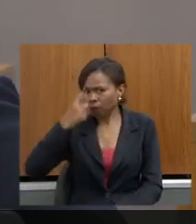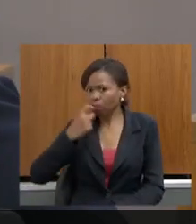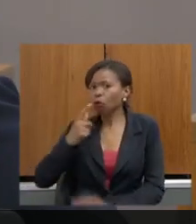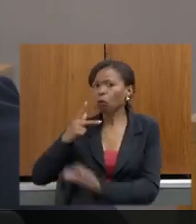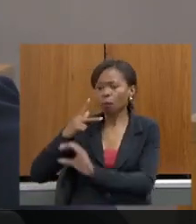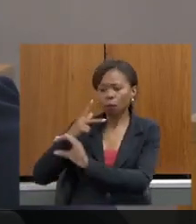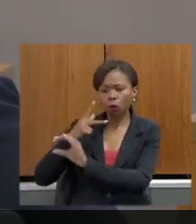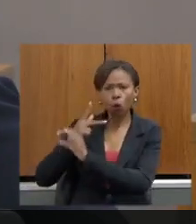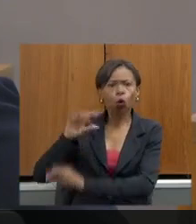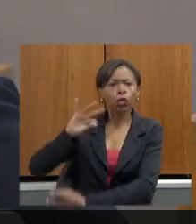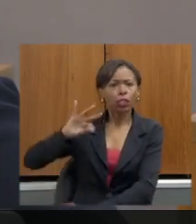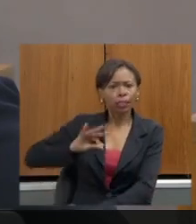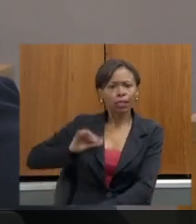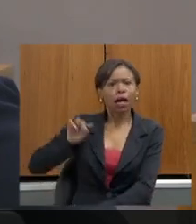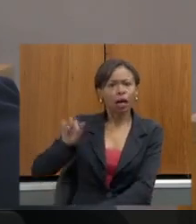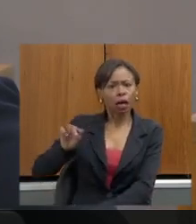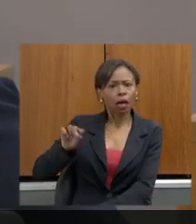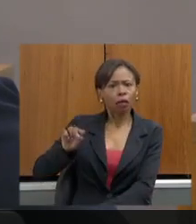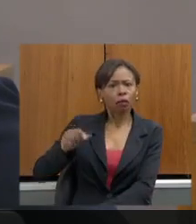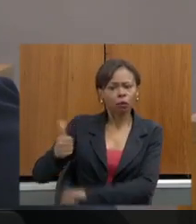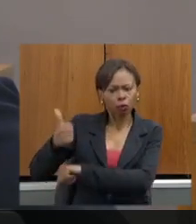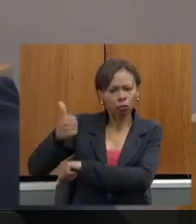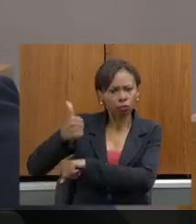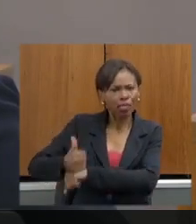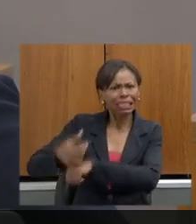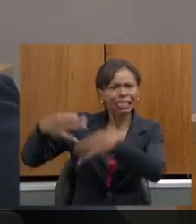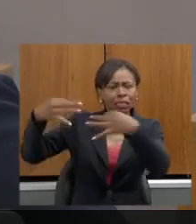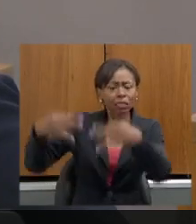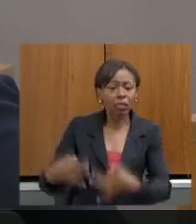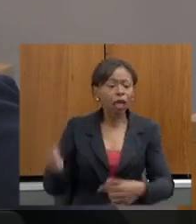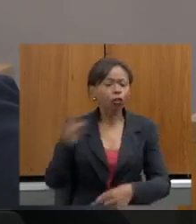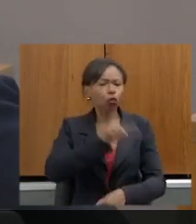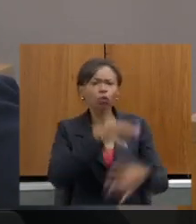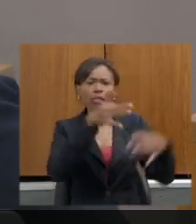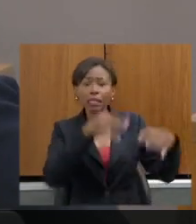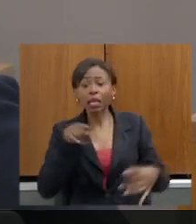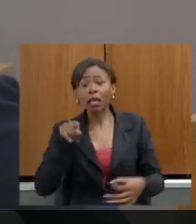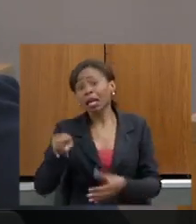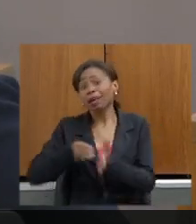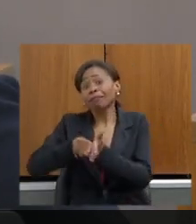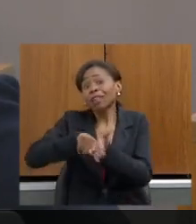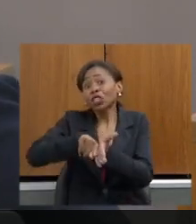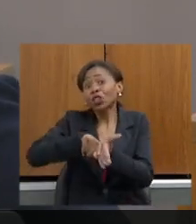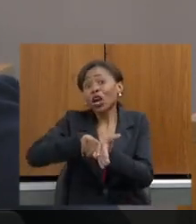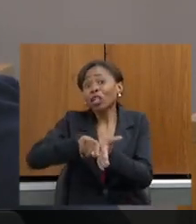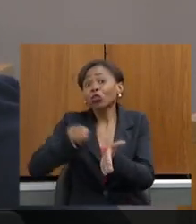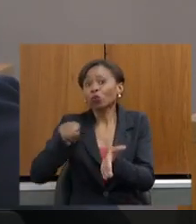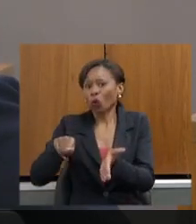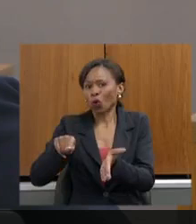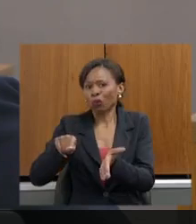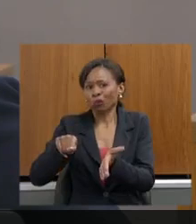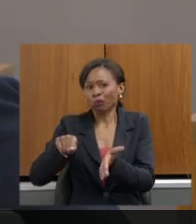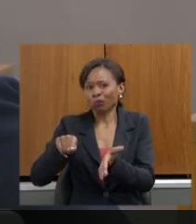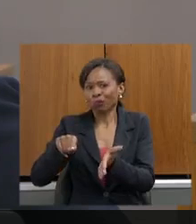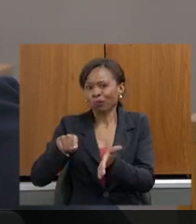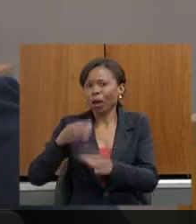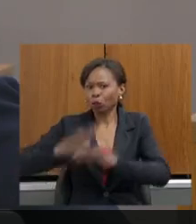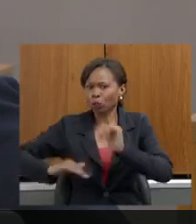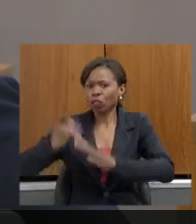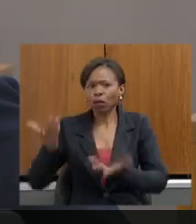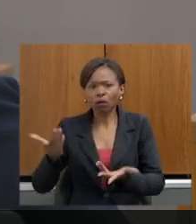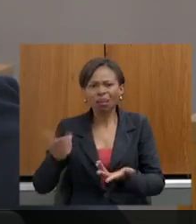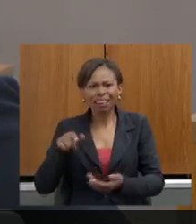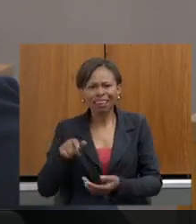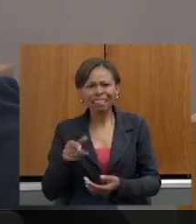que científico é investigador e ele não é carcereiro' guardar